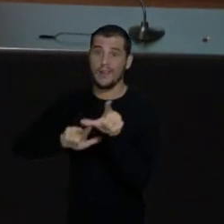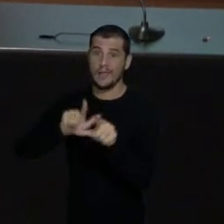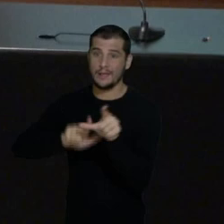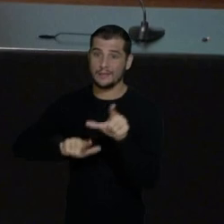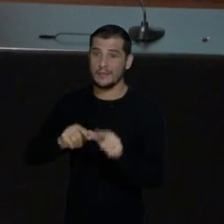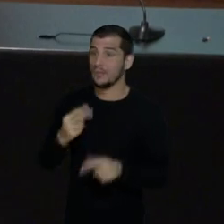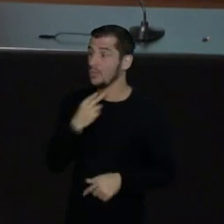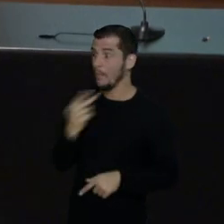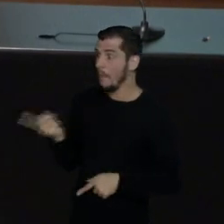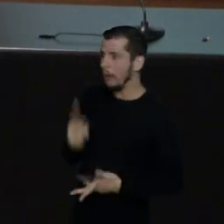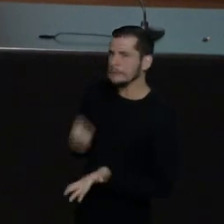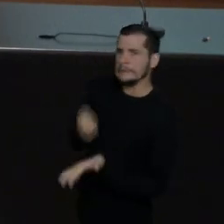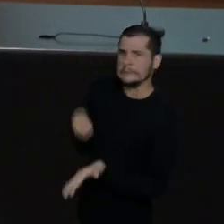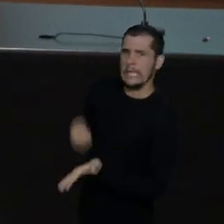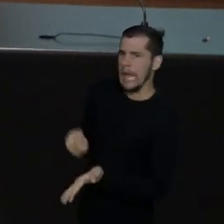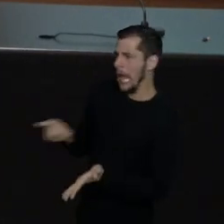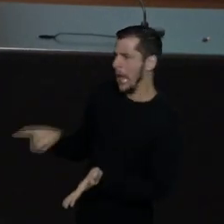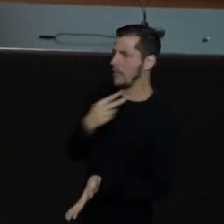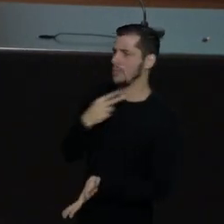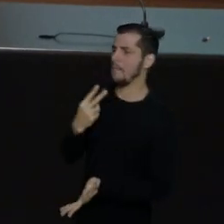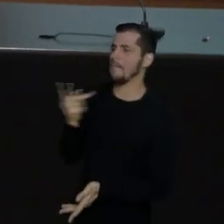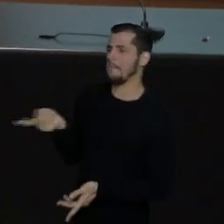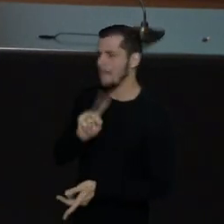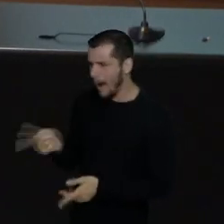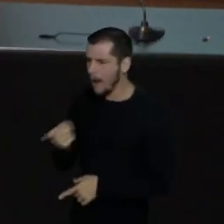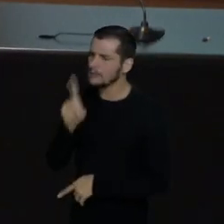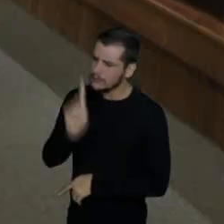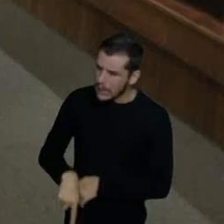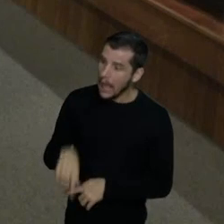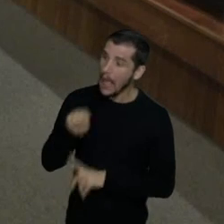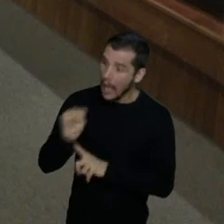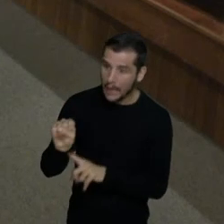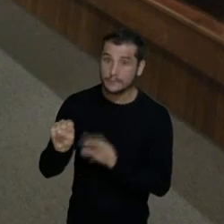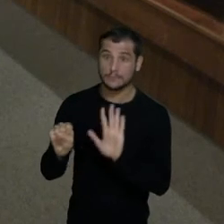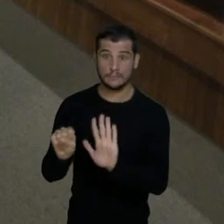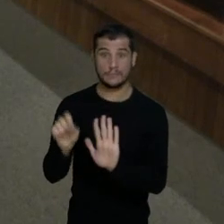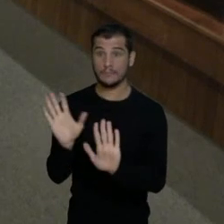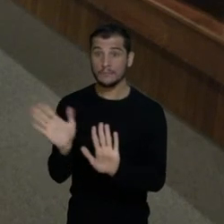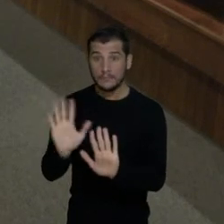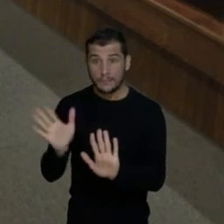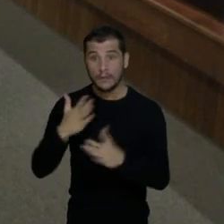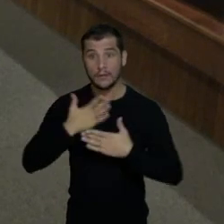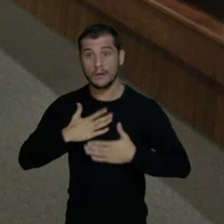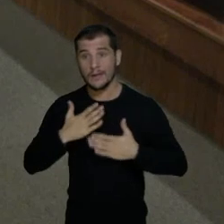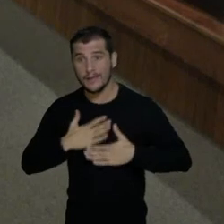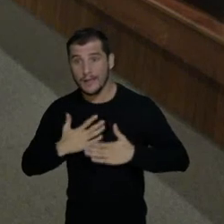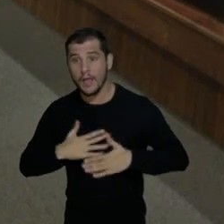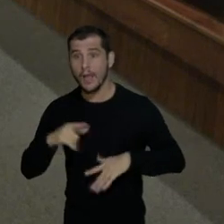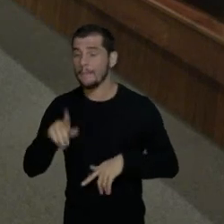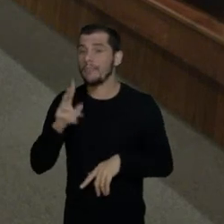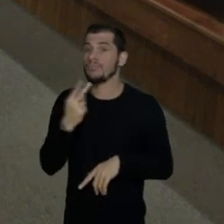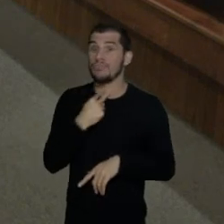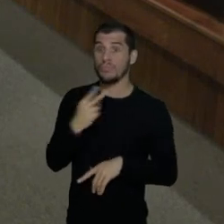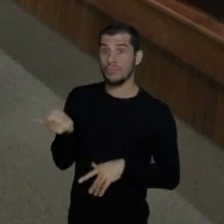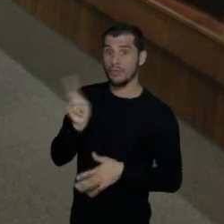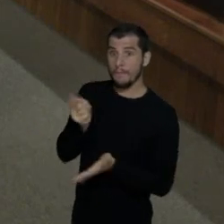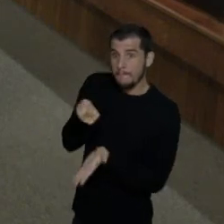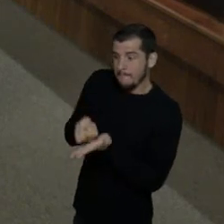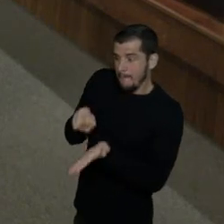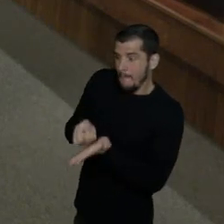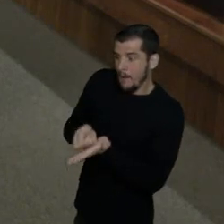é é aquela coisa que a gente fala eu não vou exigir de um aluno